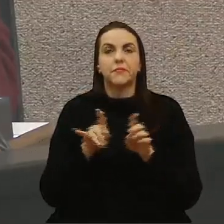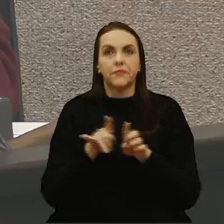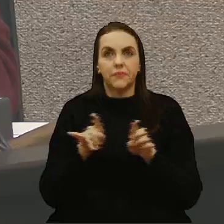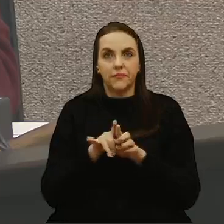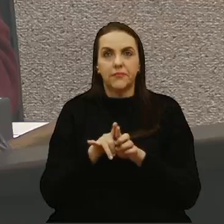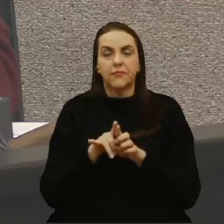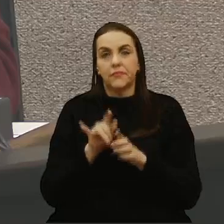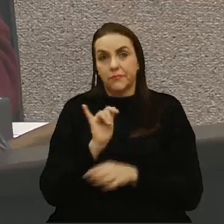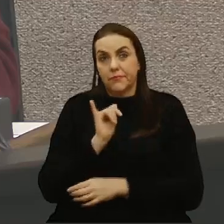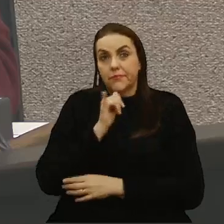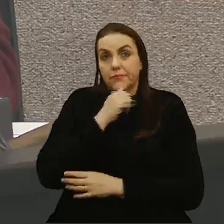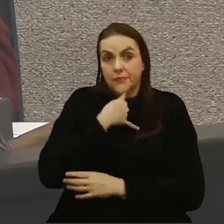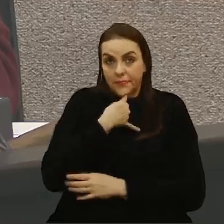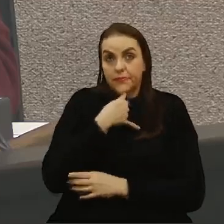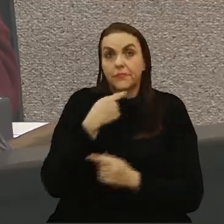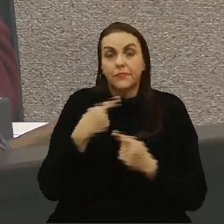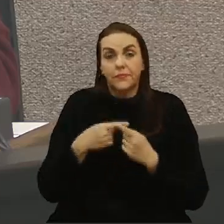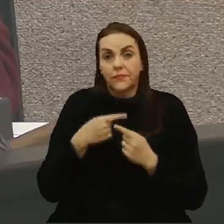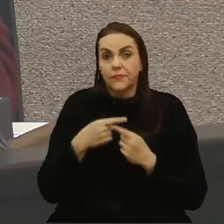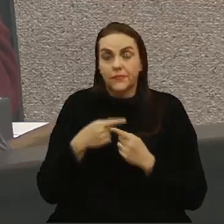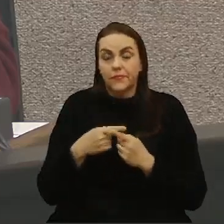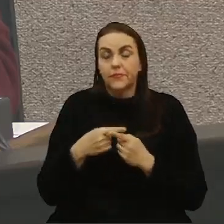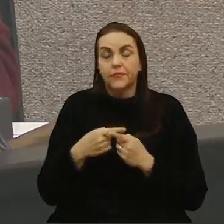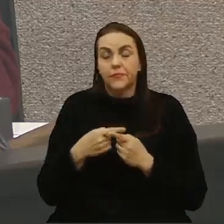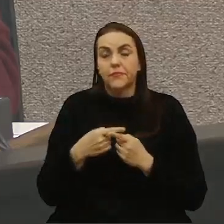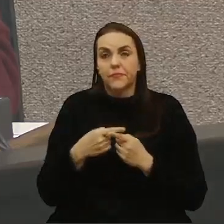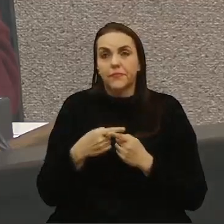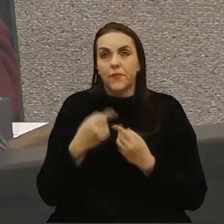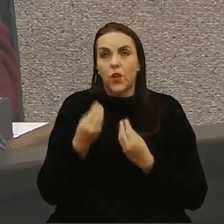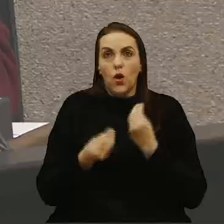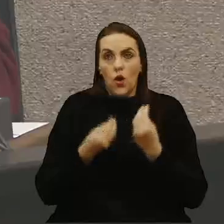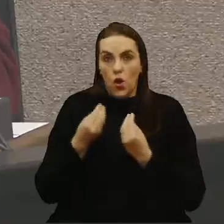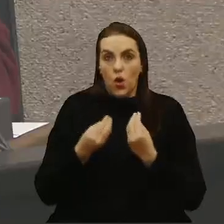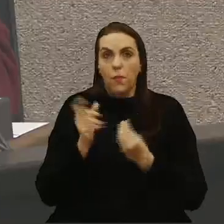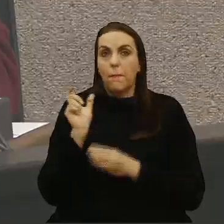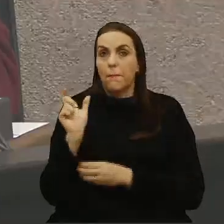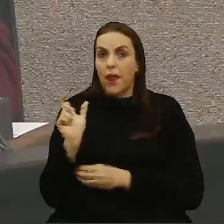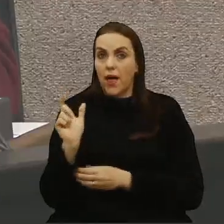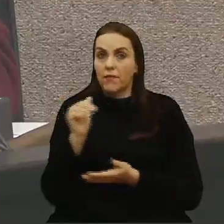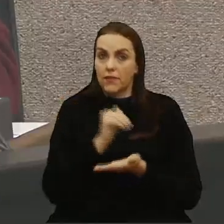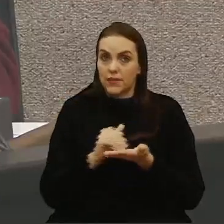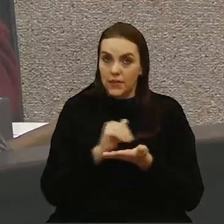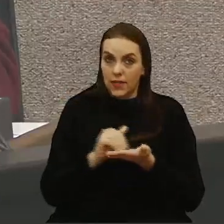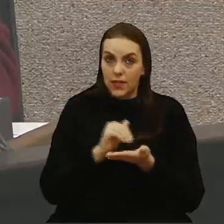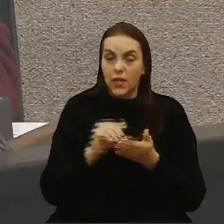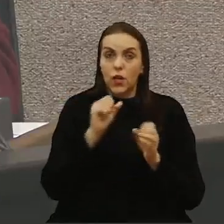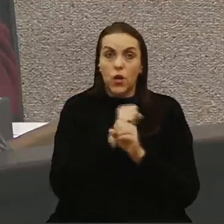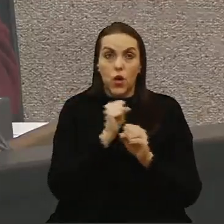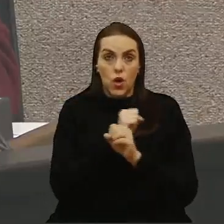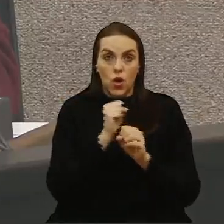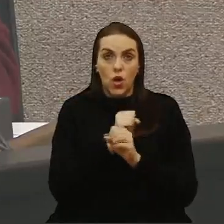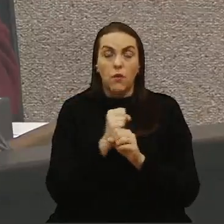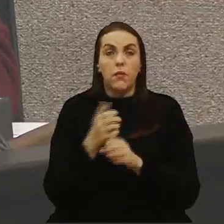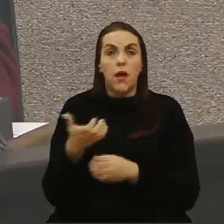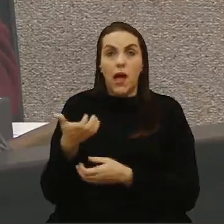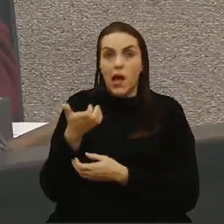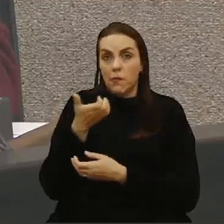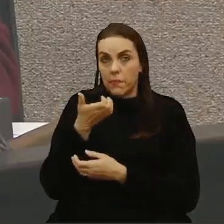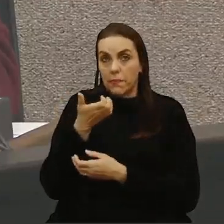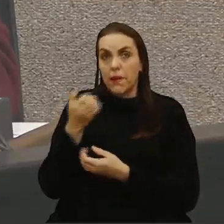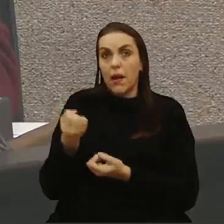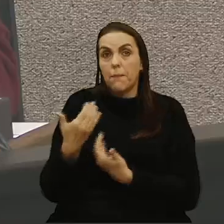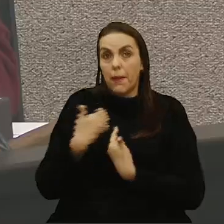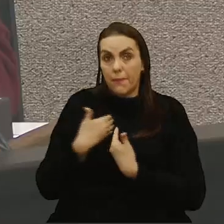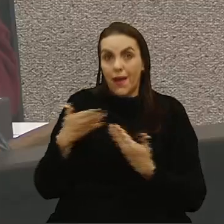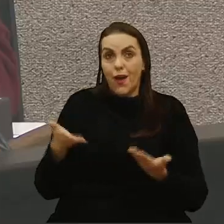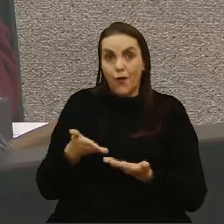mais, porque provavelmente, conforme palavras do secretário de obras, que me passou um áudio agora, dizendo